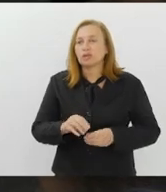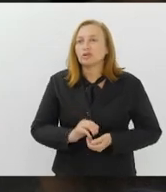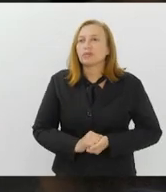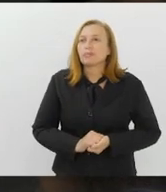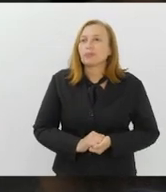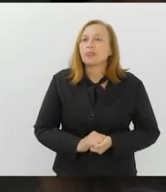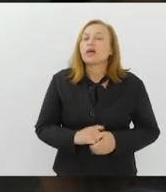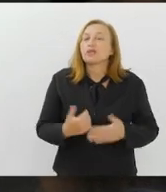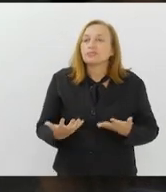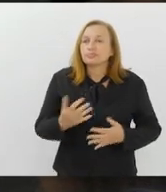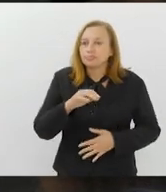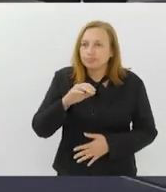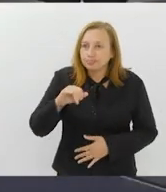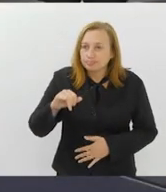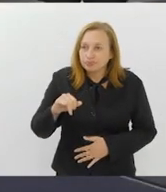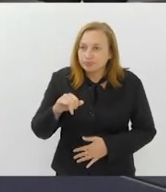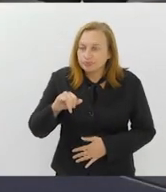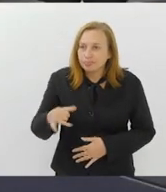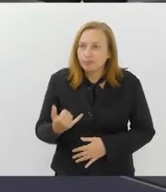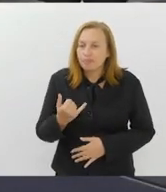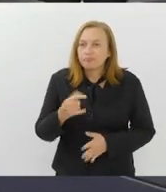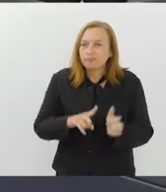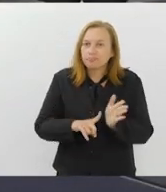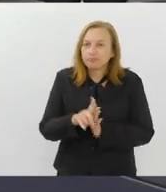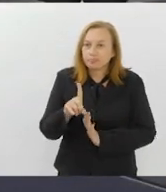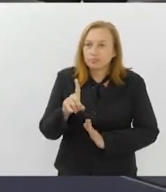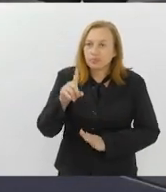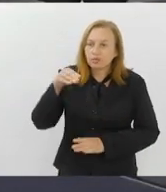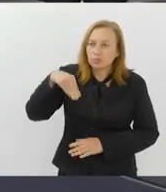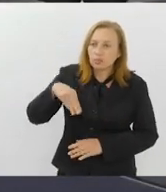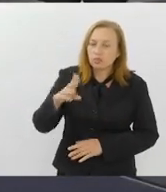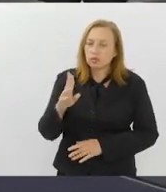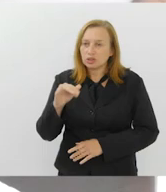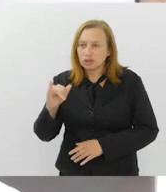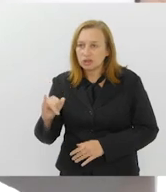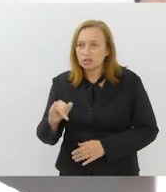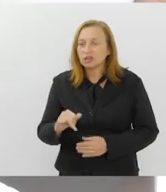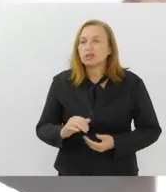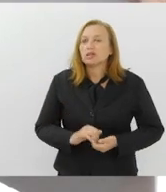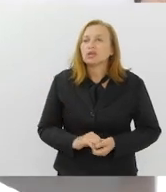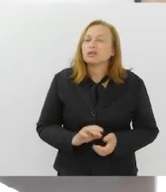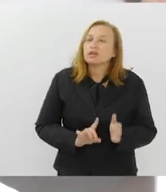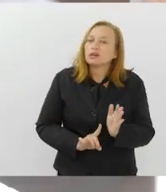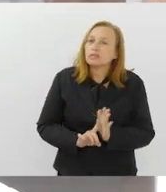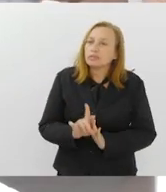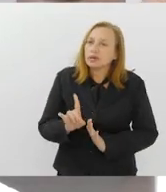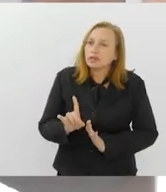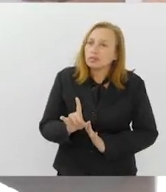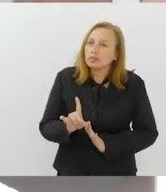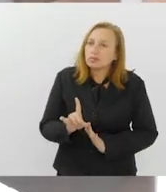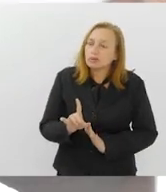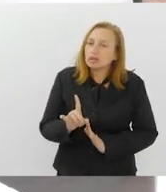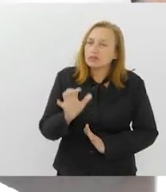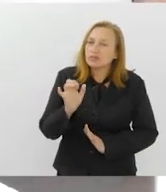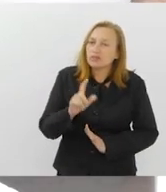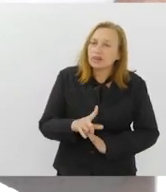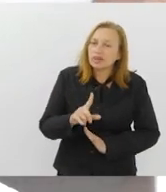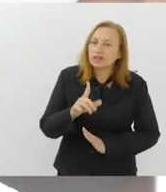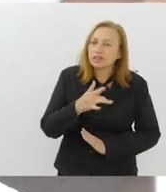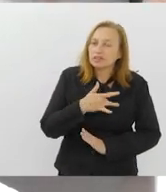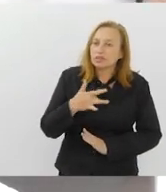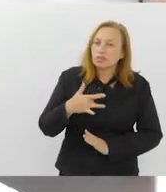Queria aproveitar a pergunta do Munir e talvez direcionar, então, a pergunta, ao invés da Fenasaúde, doutor